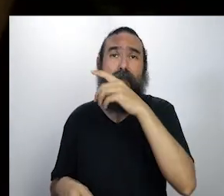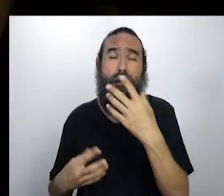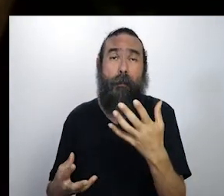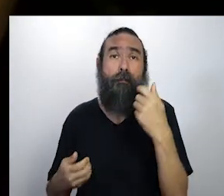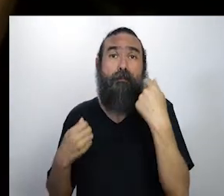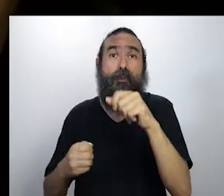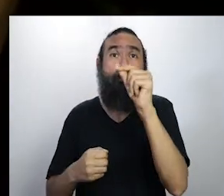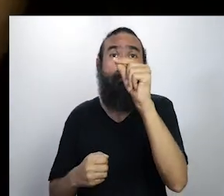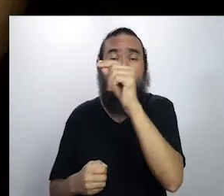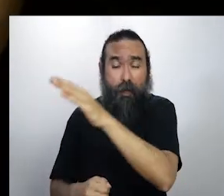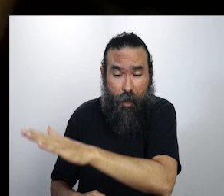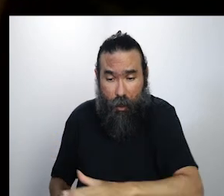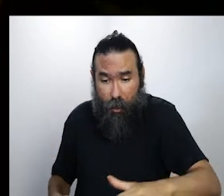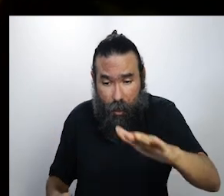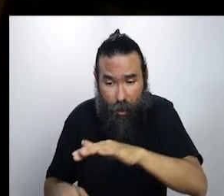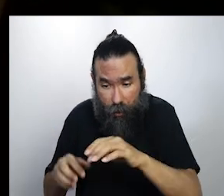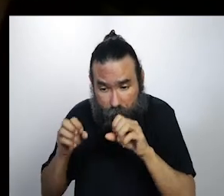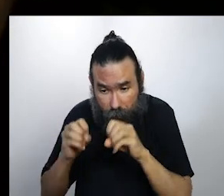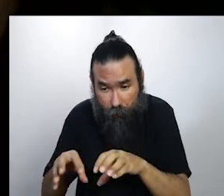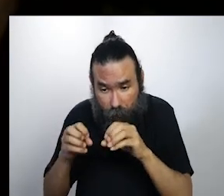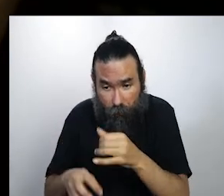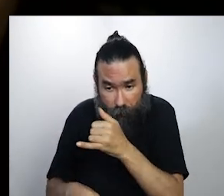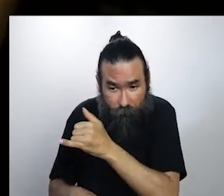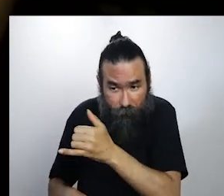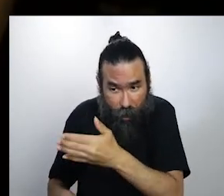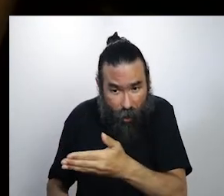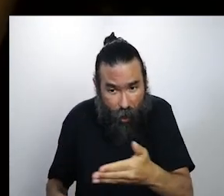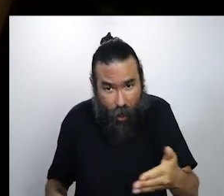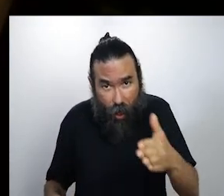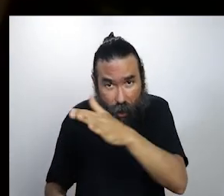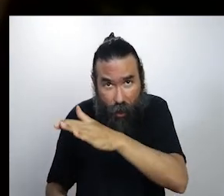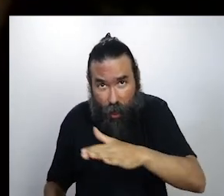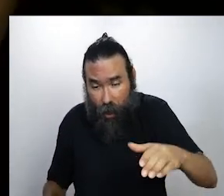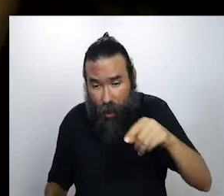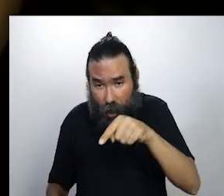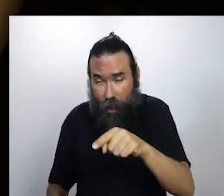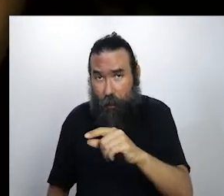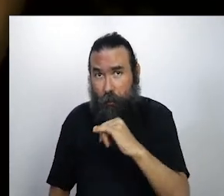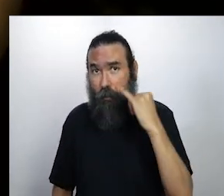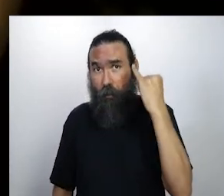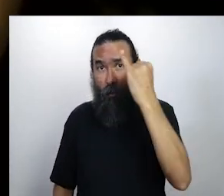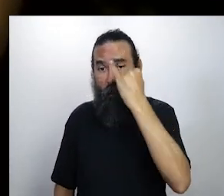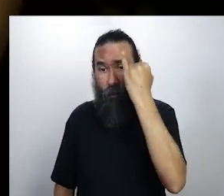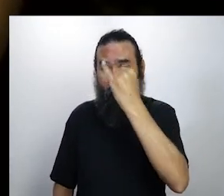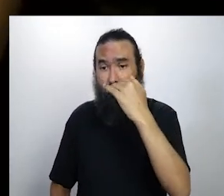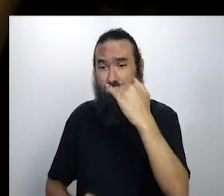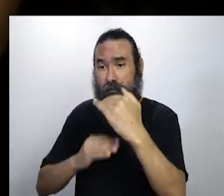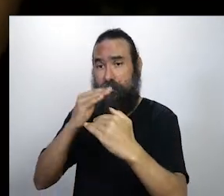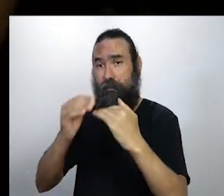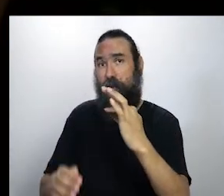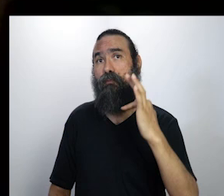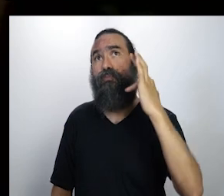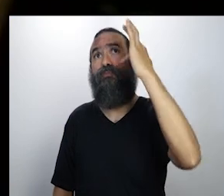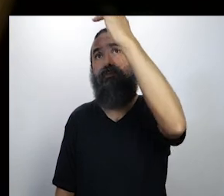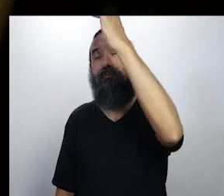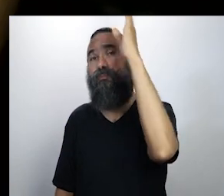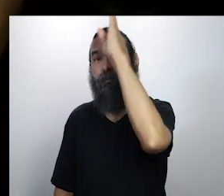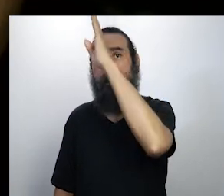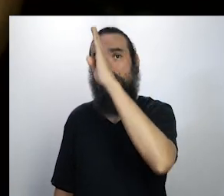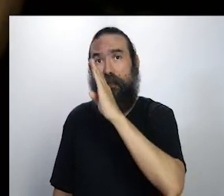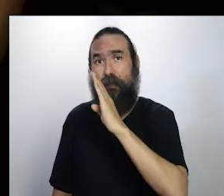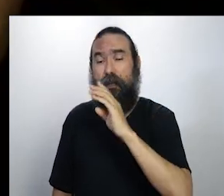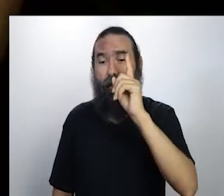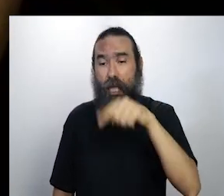esquecendo muito de falar para as crianças, para os jovens. Eles são as bases. são a base de tudo nesse